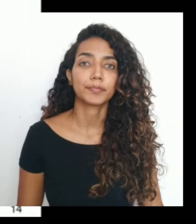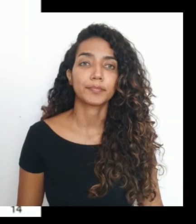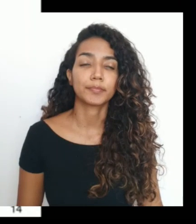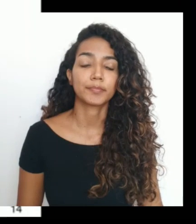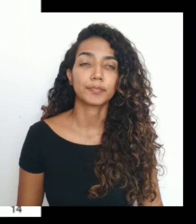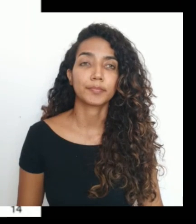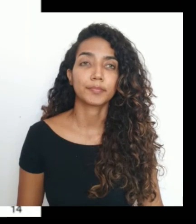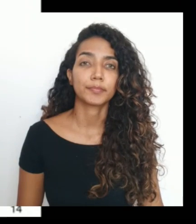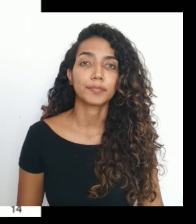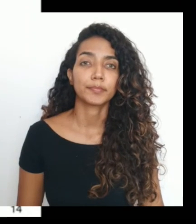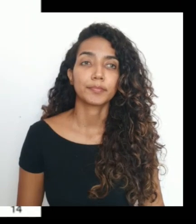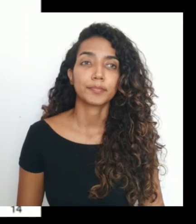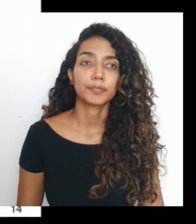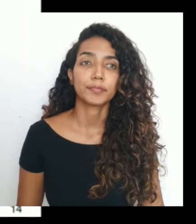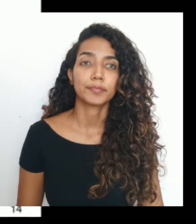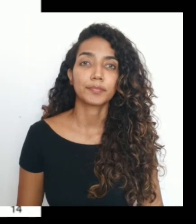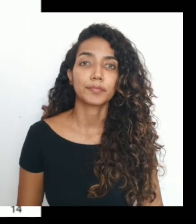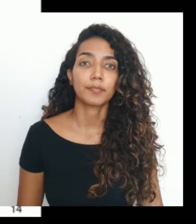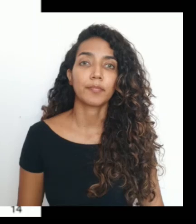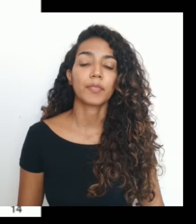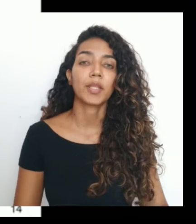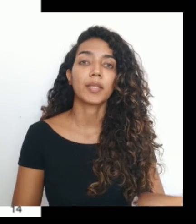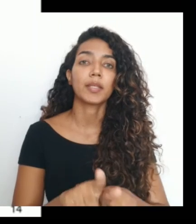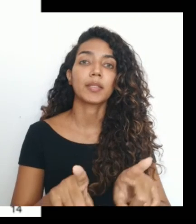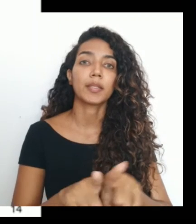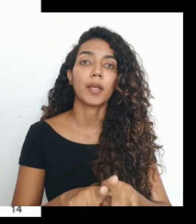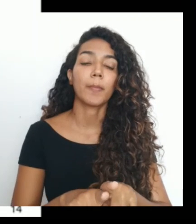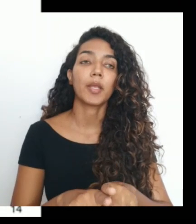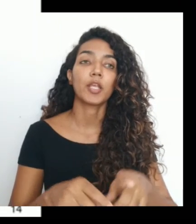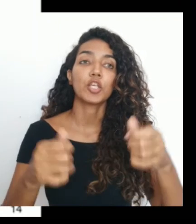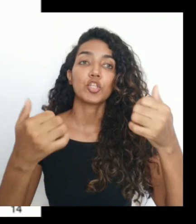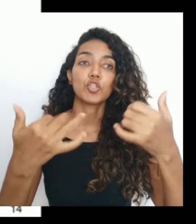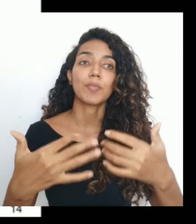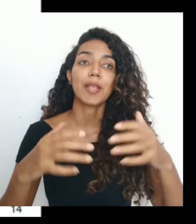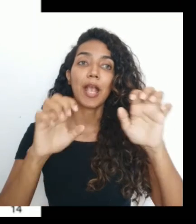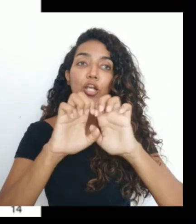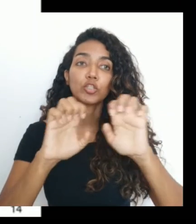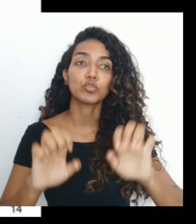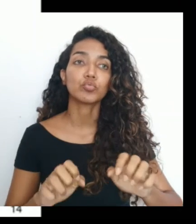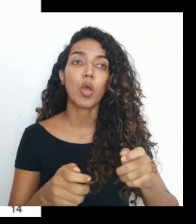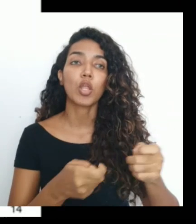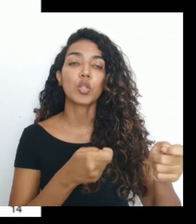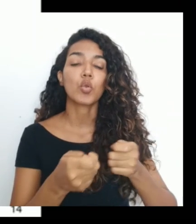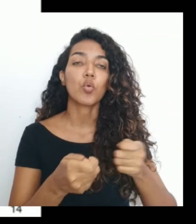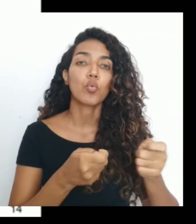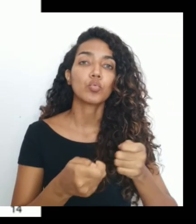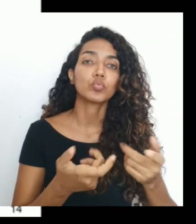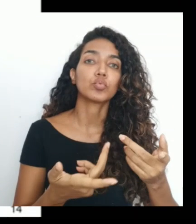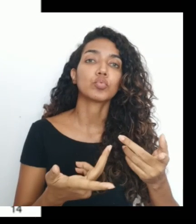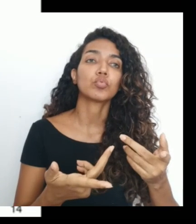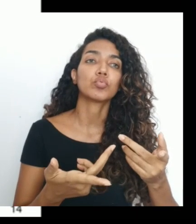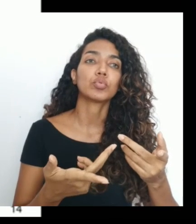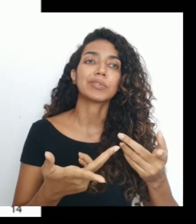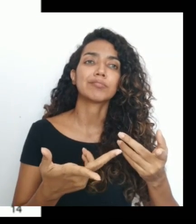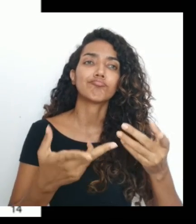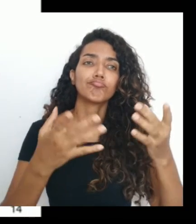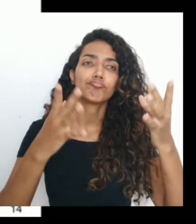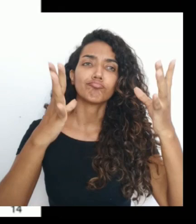entrar em mais detalhes sobre estruturas e expressões de controle, for, while, if else, switch case e